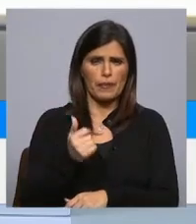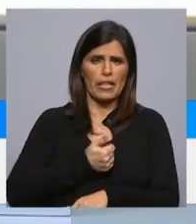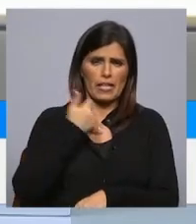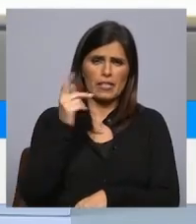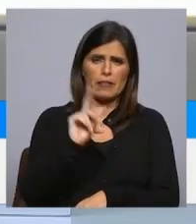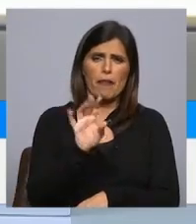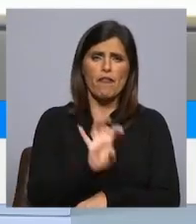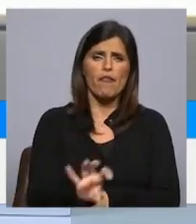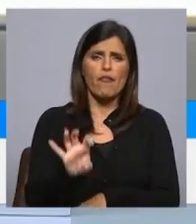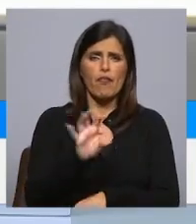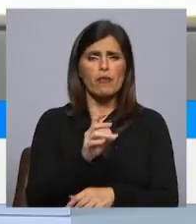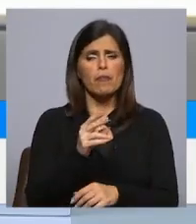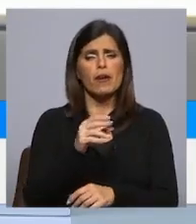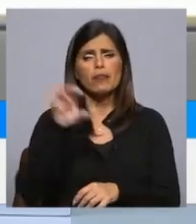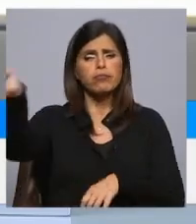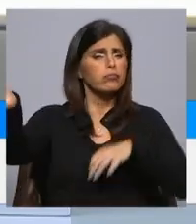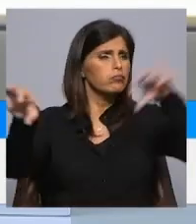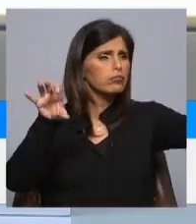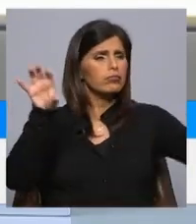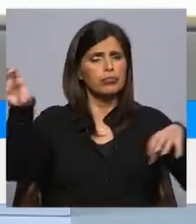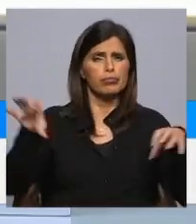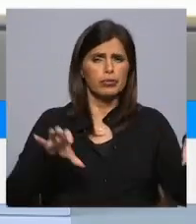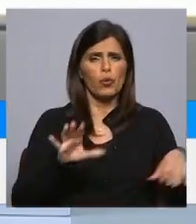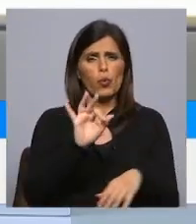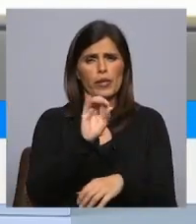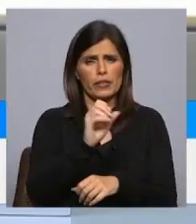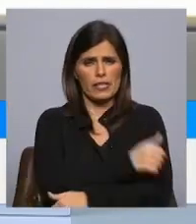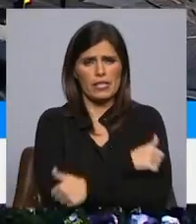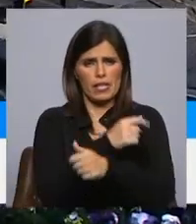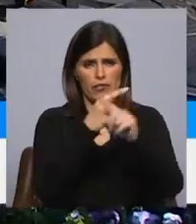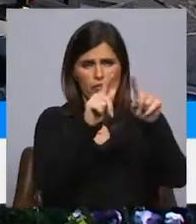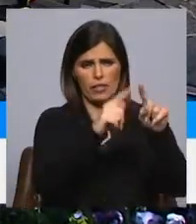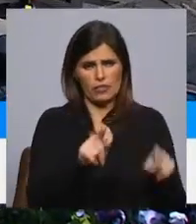também forma em unidades móveis que vão chegar a 40 cidades.